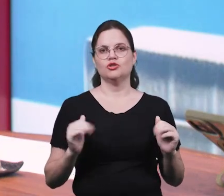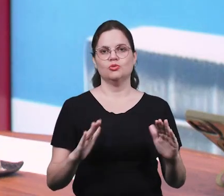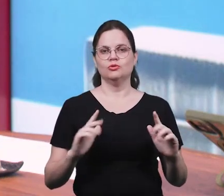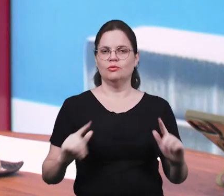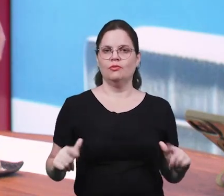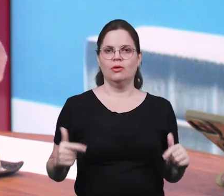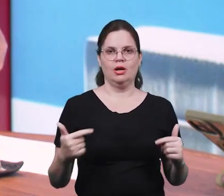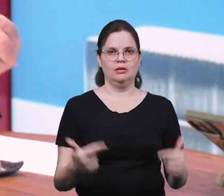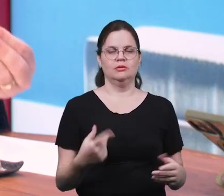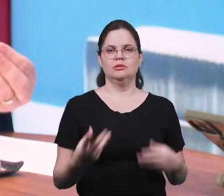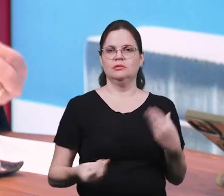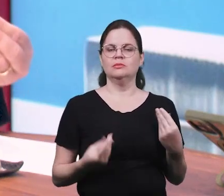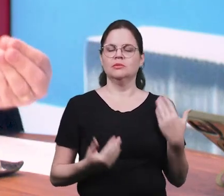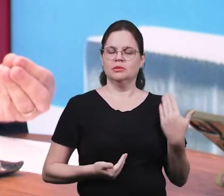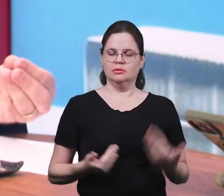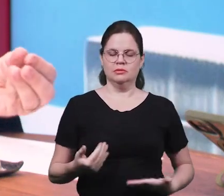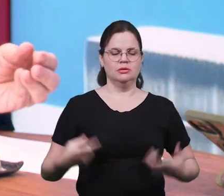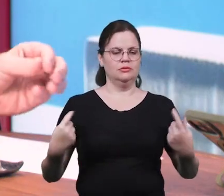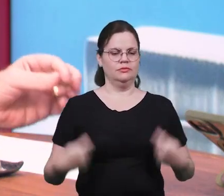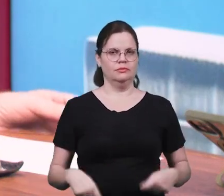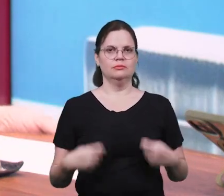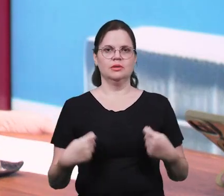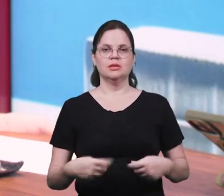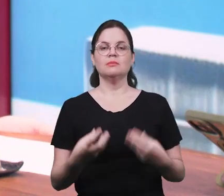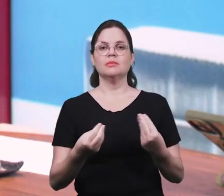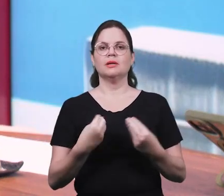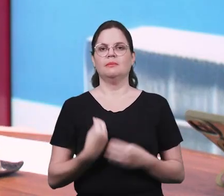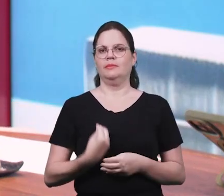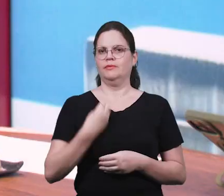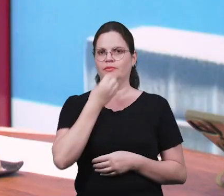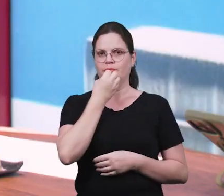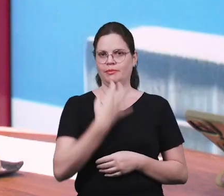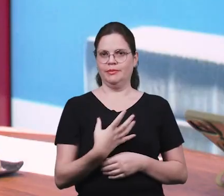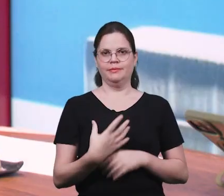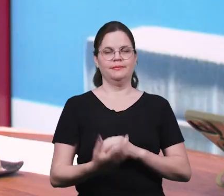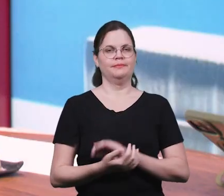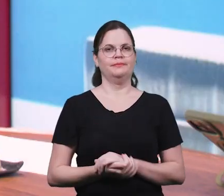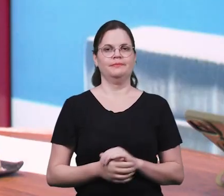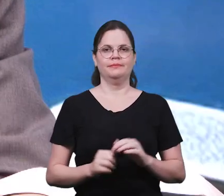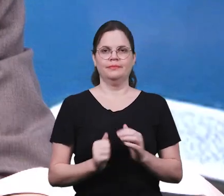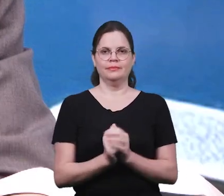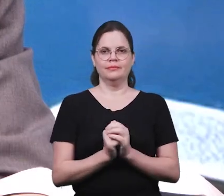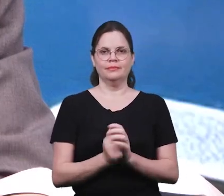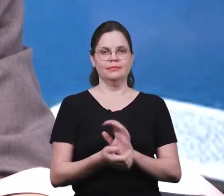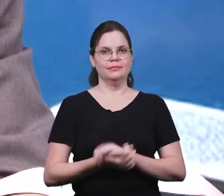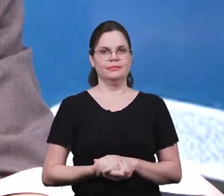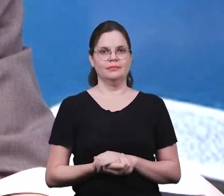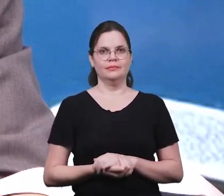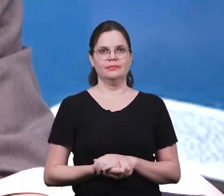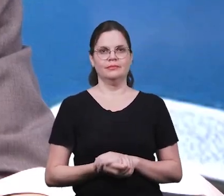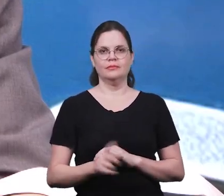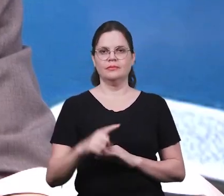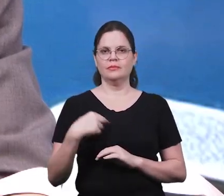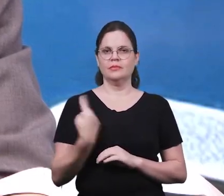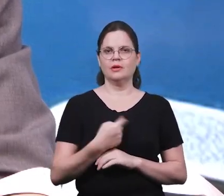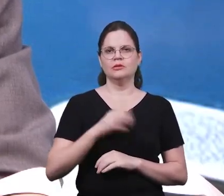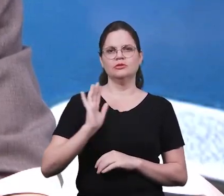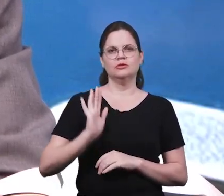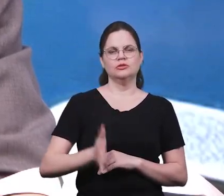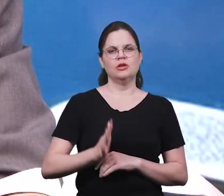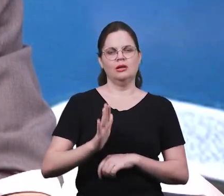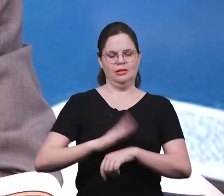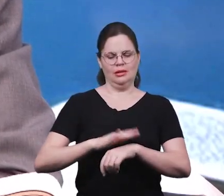o servo ali, o diácono, tem de ter para poder executar bem essa função. Muito bom. Muito bem, nós estamos já avançando um pouco o